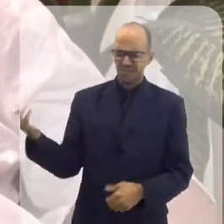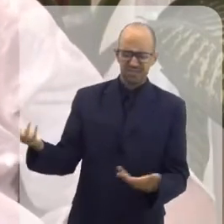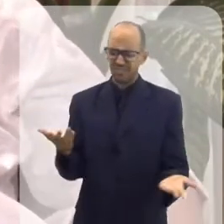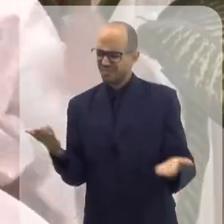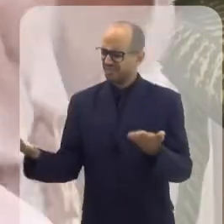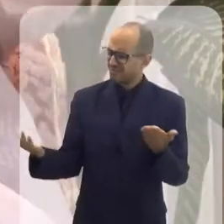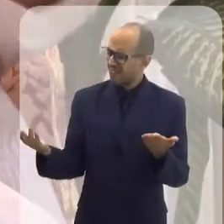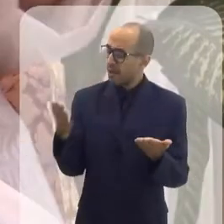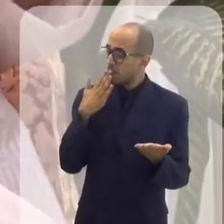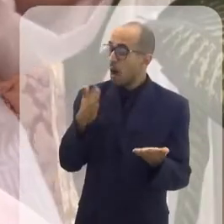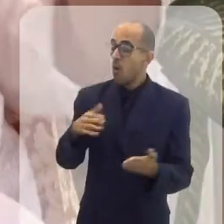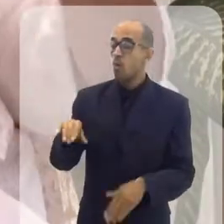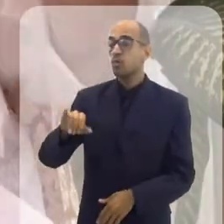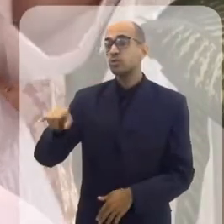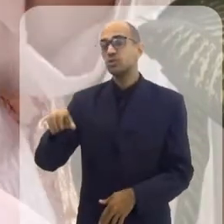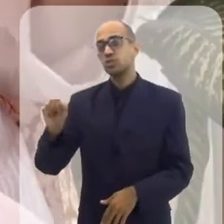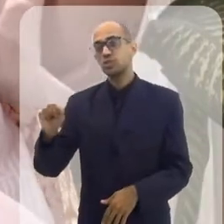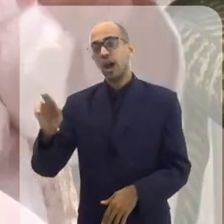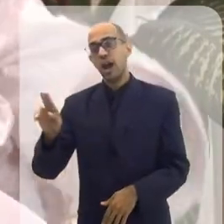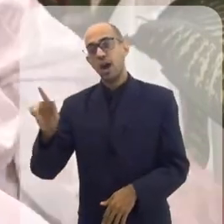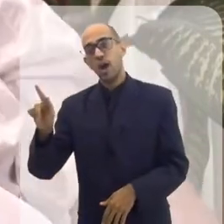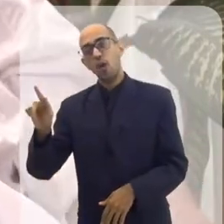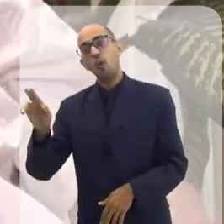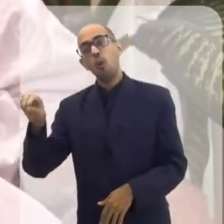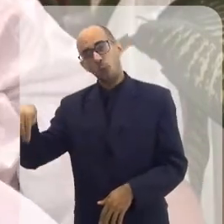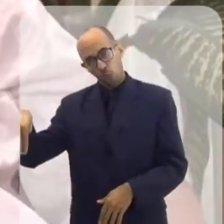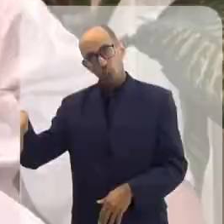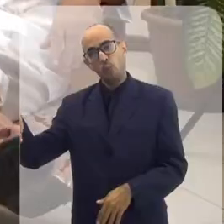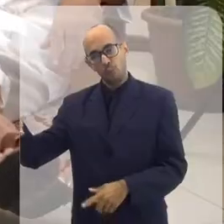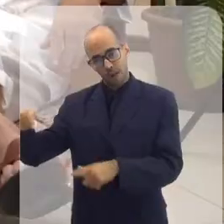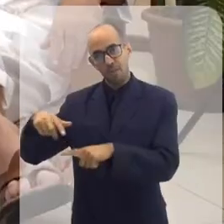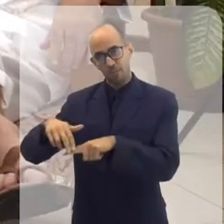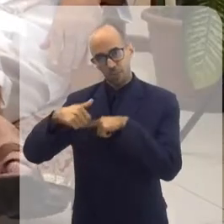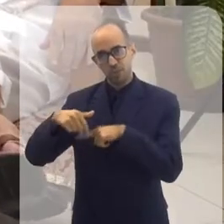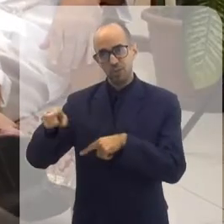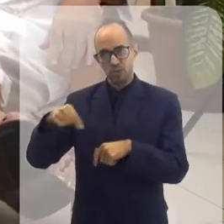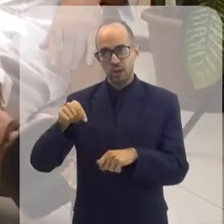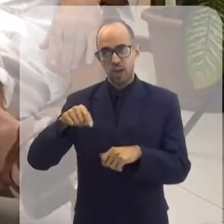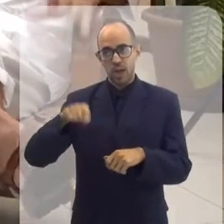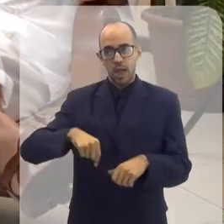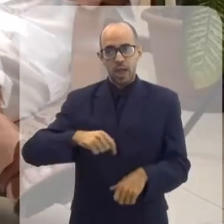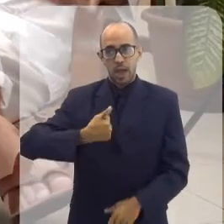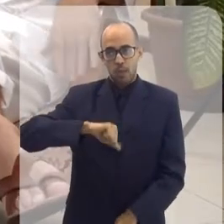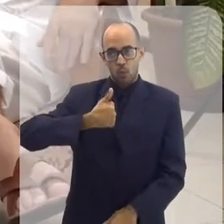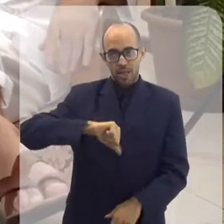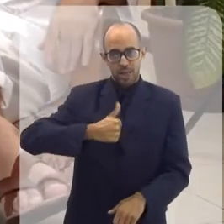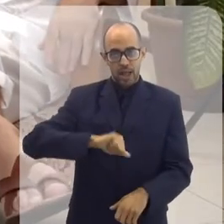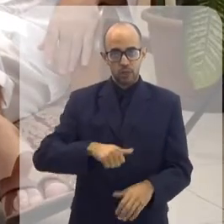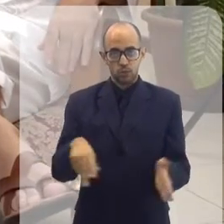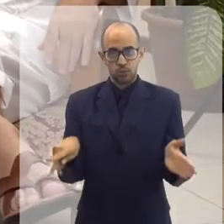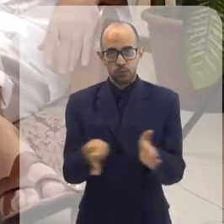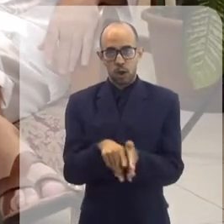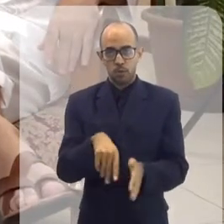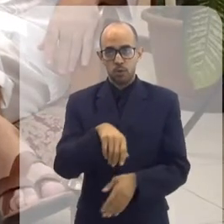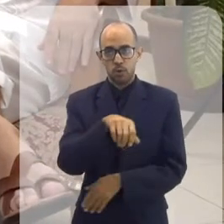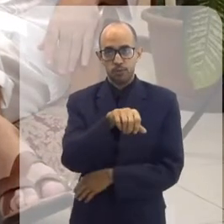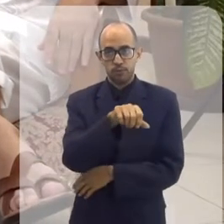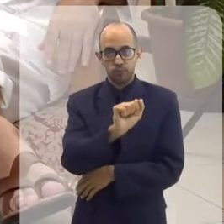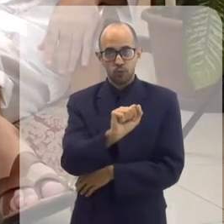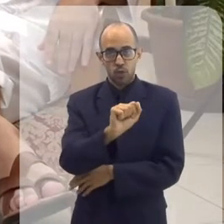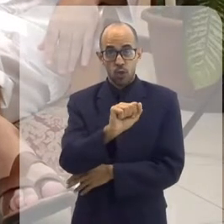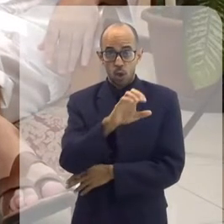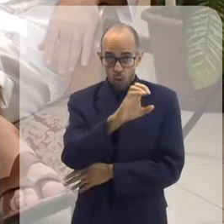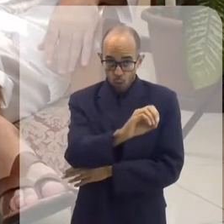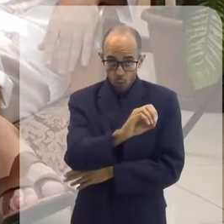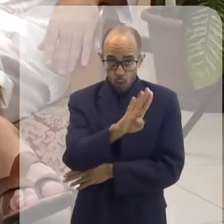falar qual é o Márcio de jagun assim ficou mas é a qualidade é o Wagner que se veste de